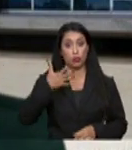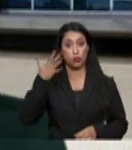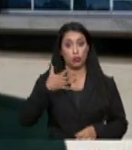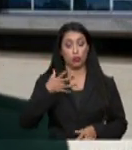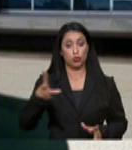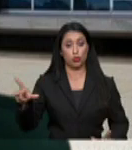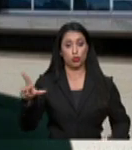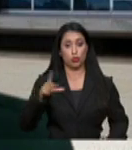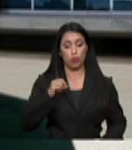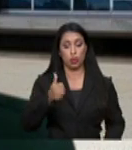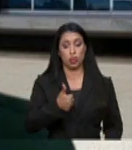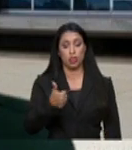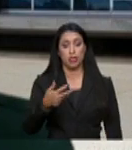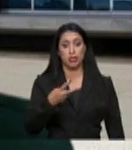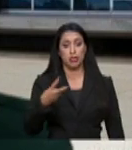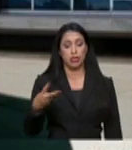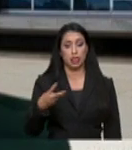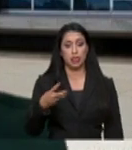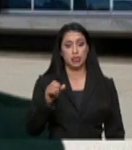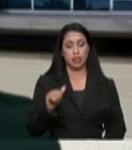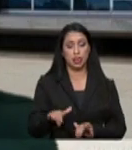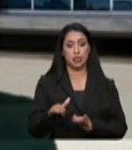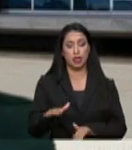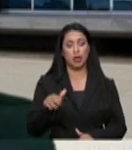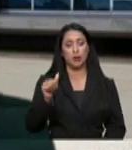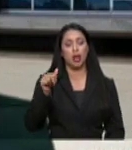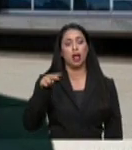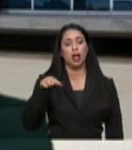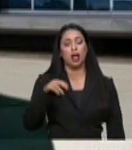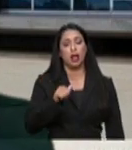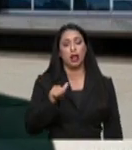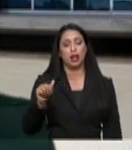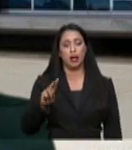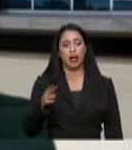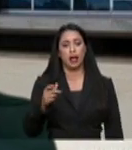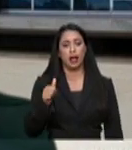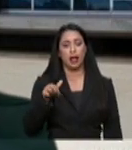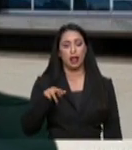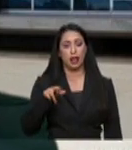discurso de posse empresa de setembro de 2018 na Aren